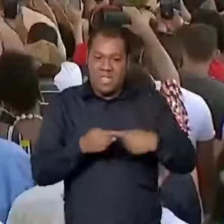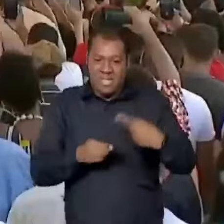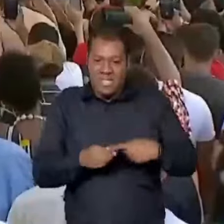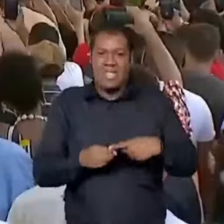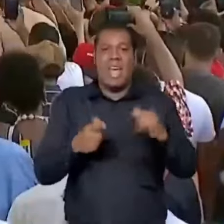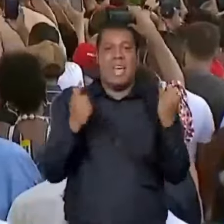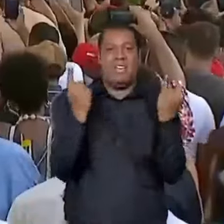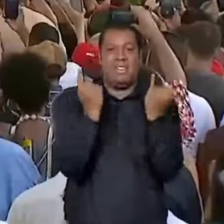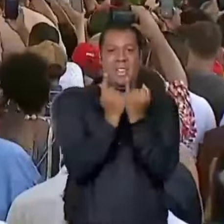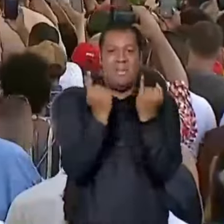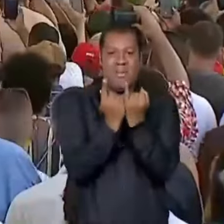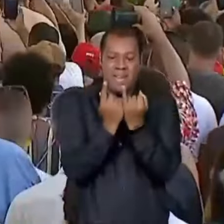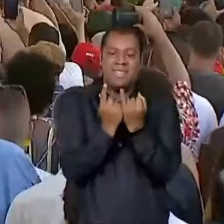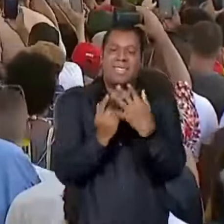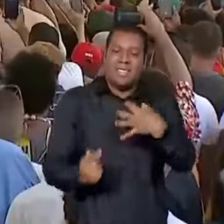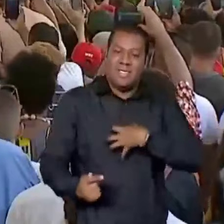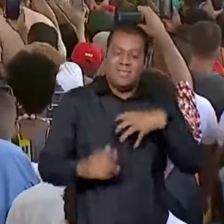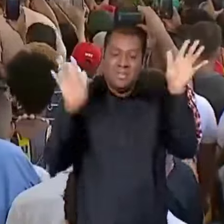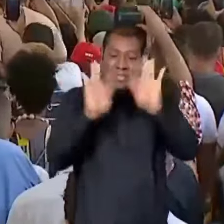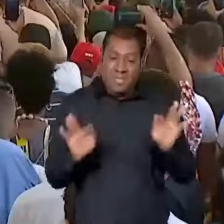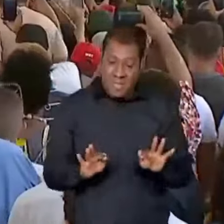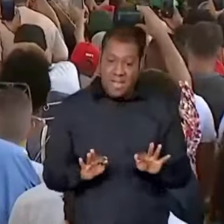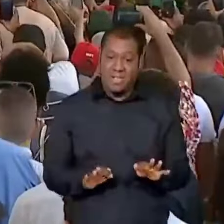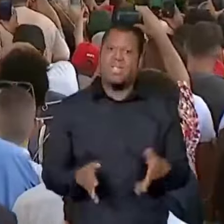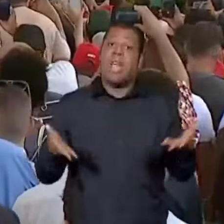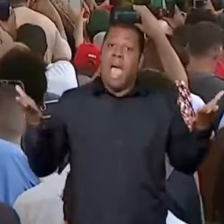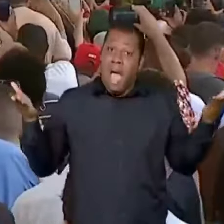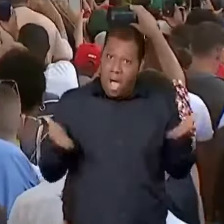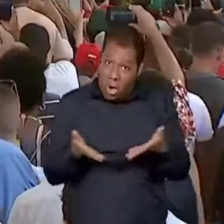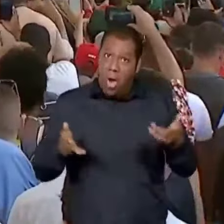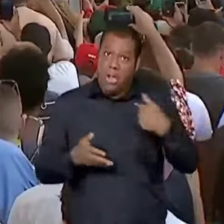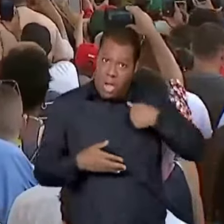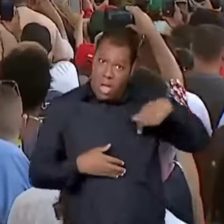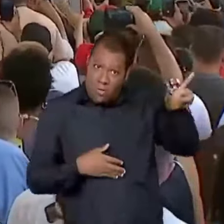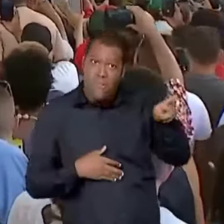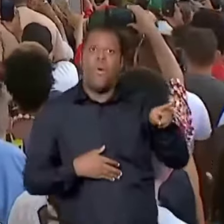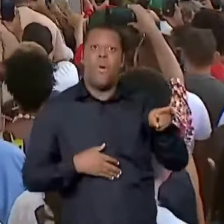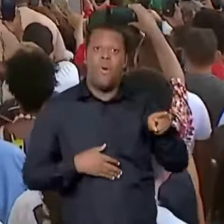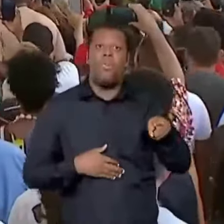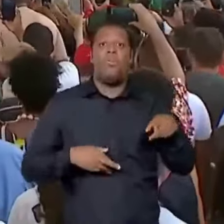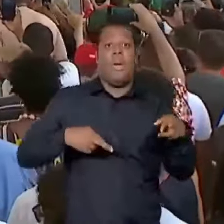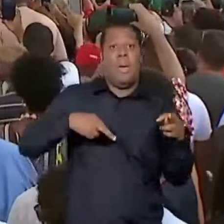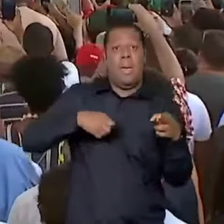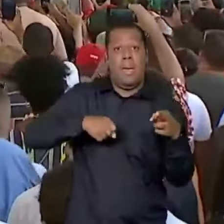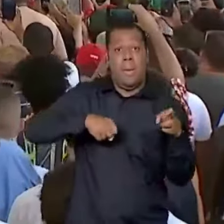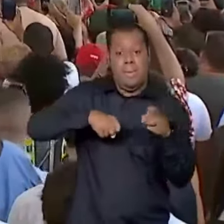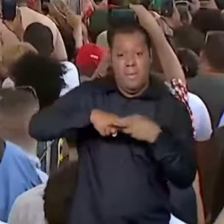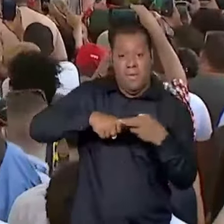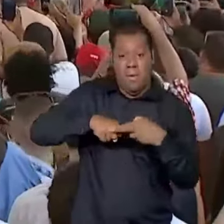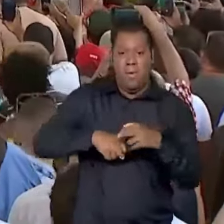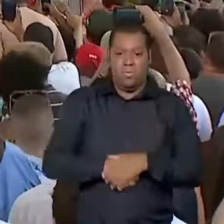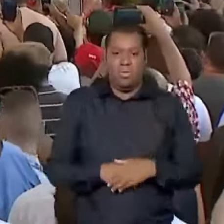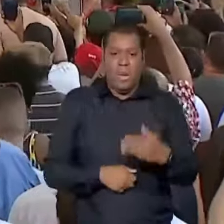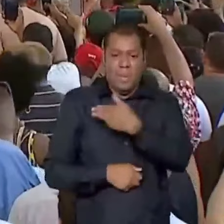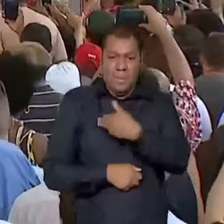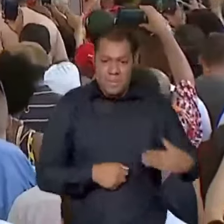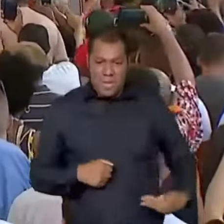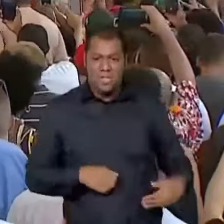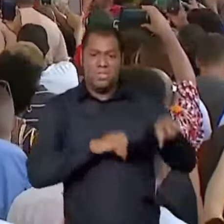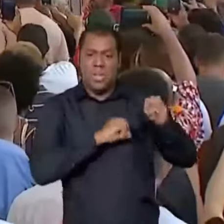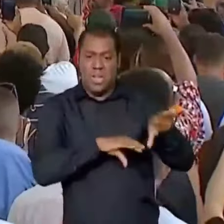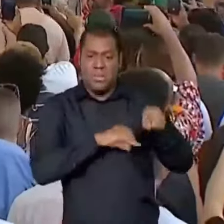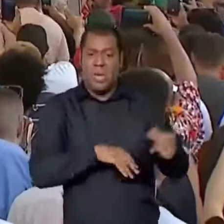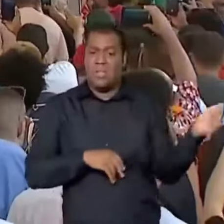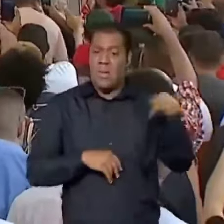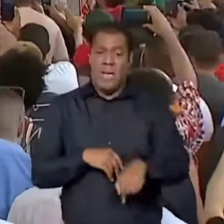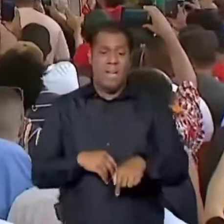eu vou agora para Belfor Roxo. Quero dizer para vocês, o ministro da Educação ia vir comigo, ele não veio porque teve